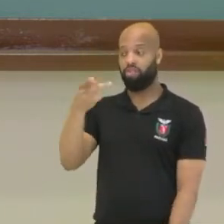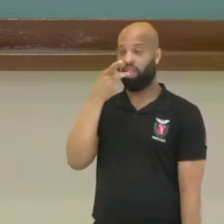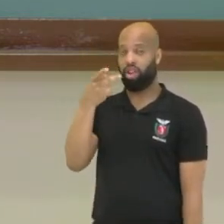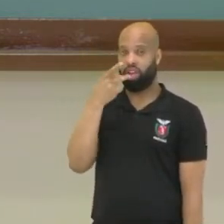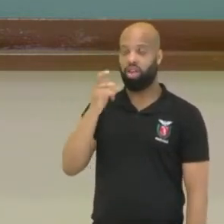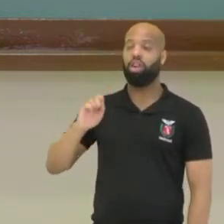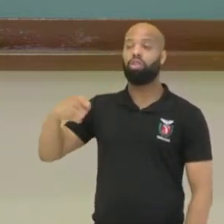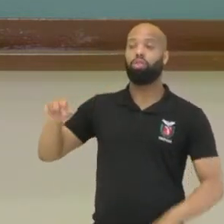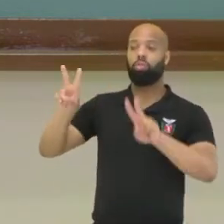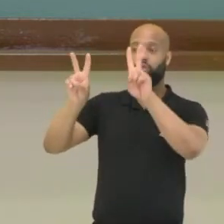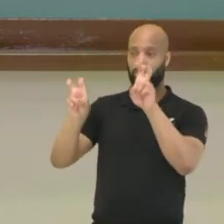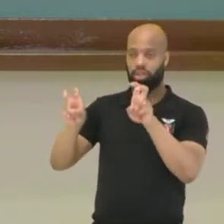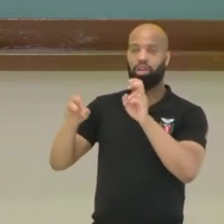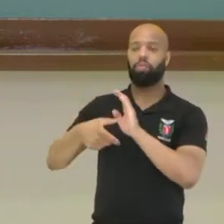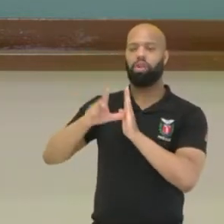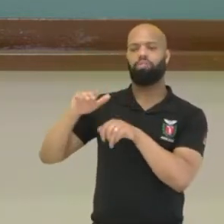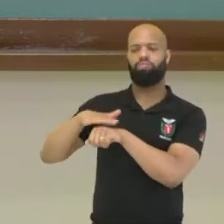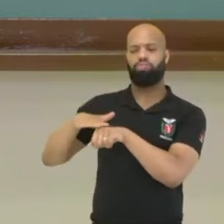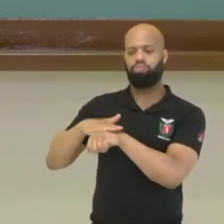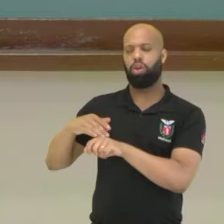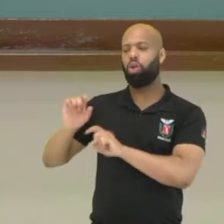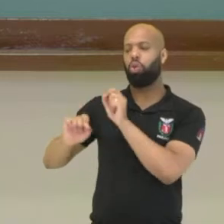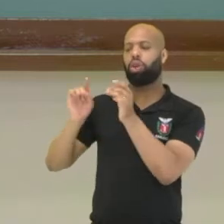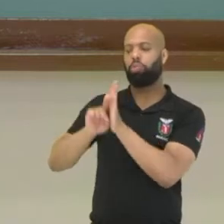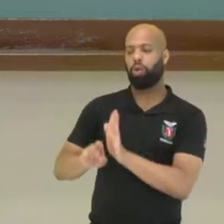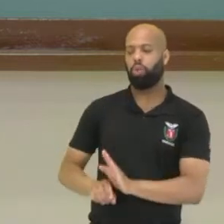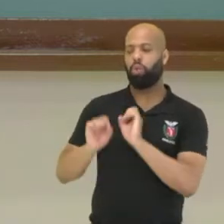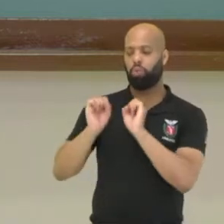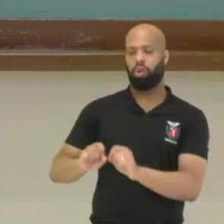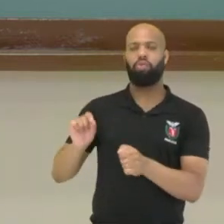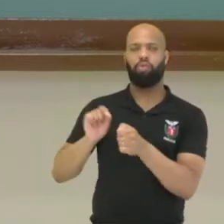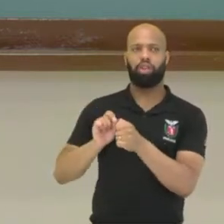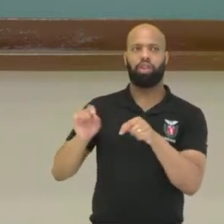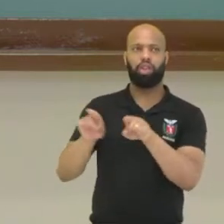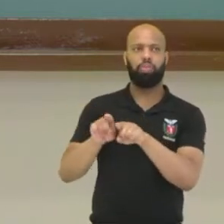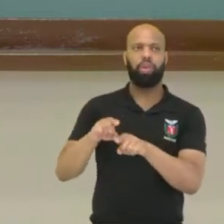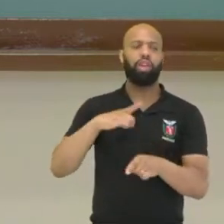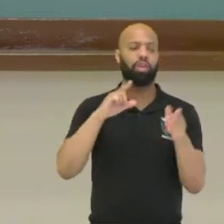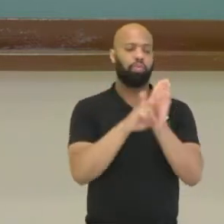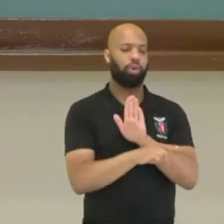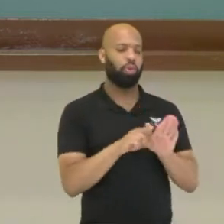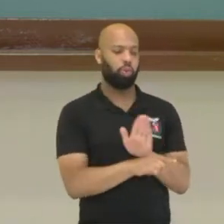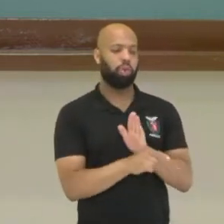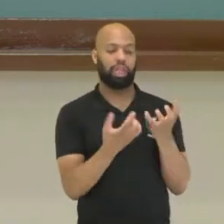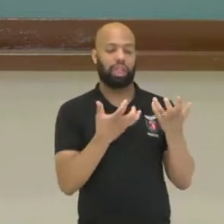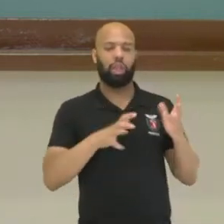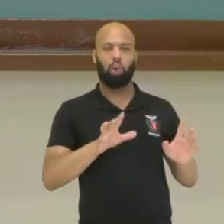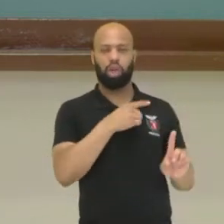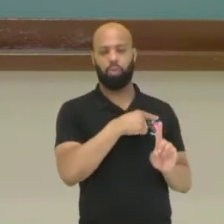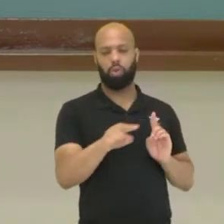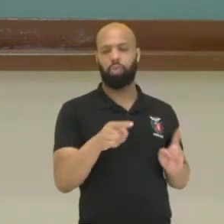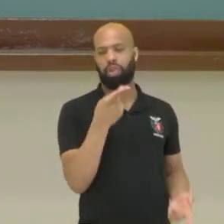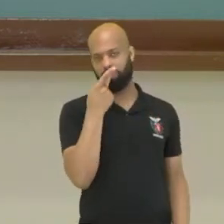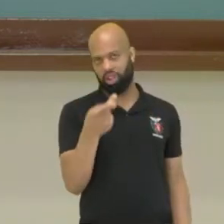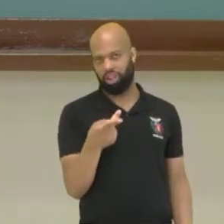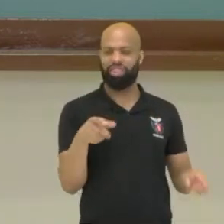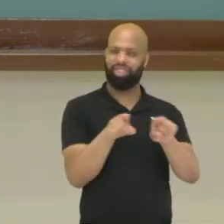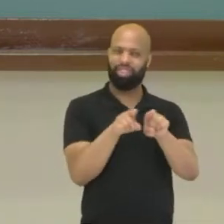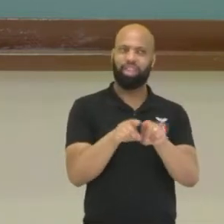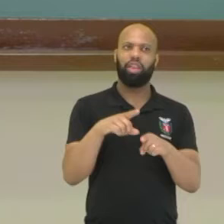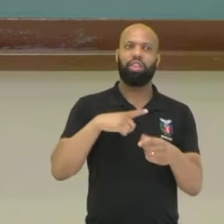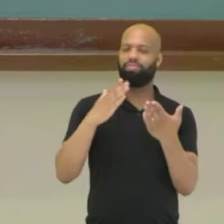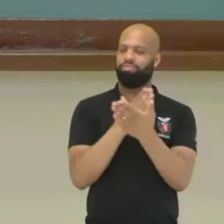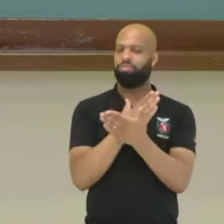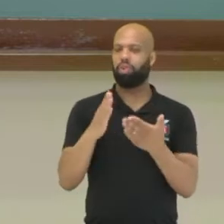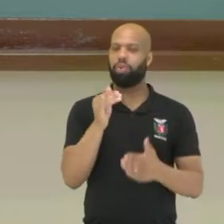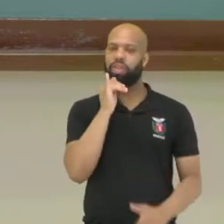sobre o tema, sobre quais são as perguntas que podem ser feitas, quais as perguntas proibidas, digamos assim. Às vezes tem